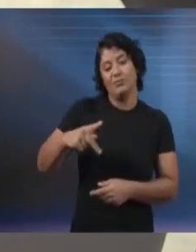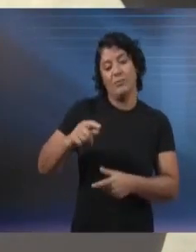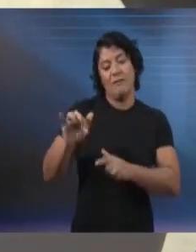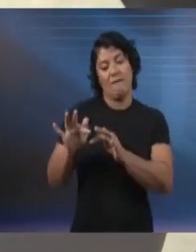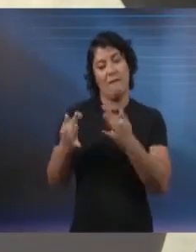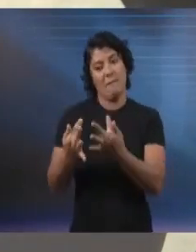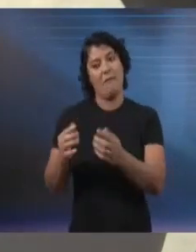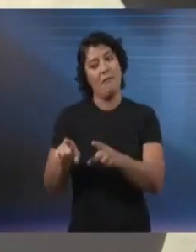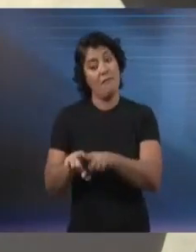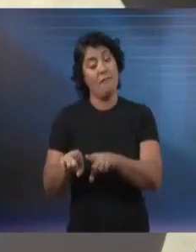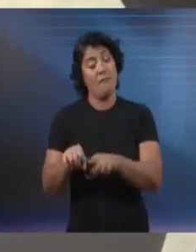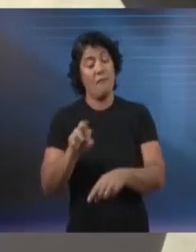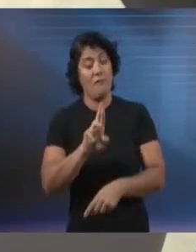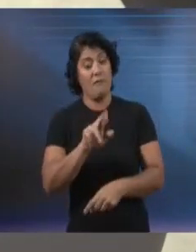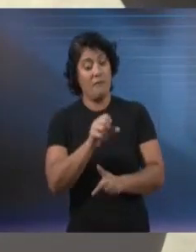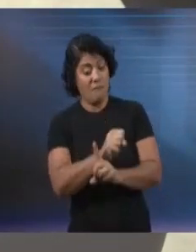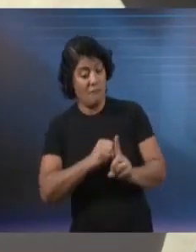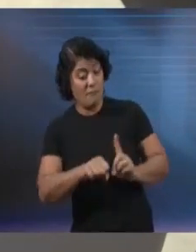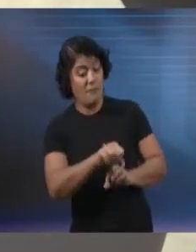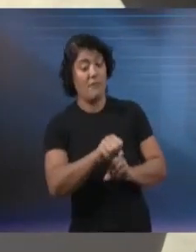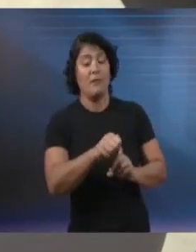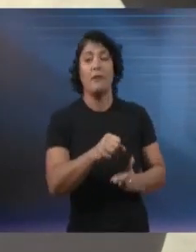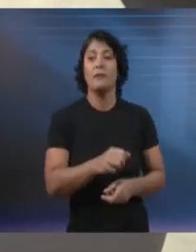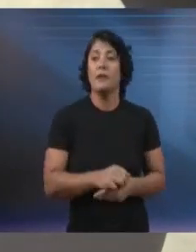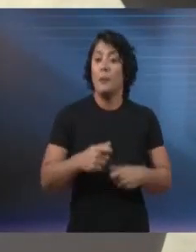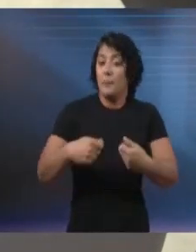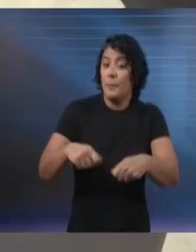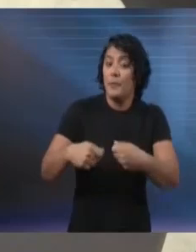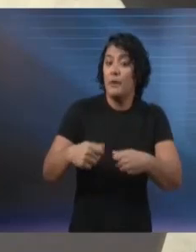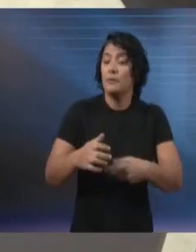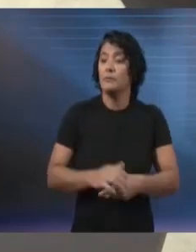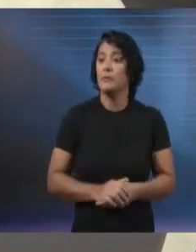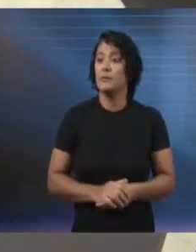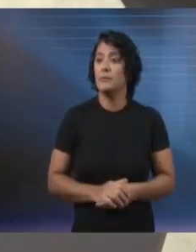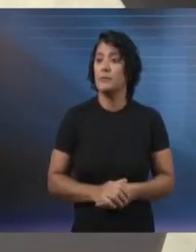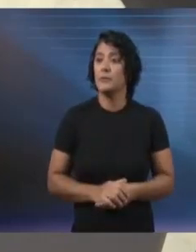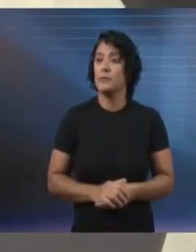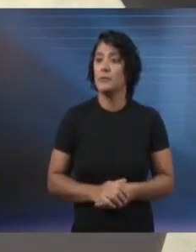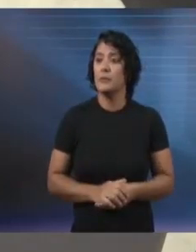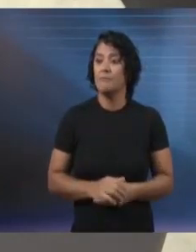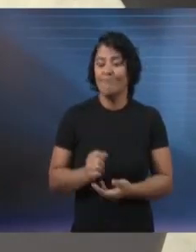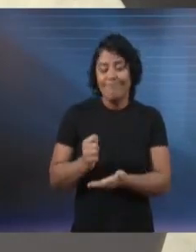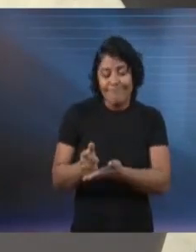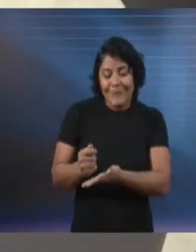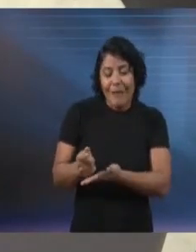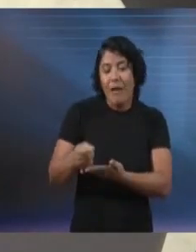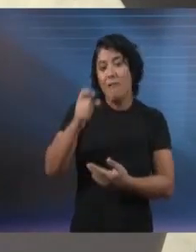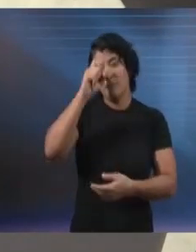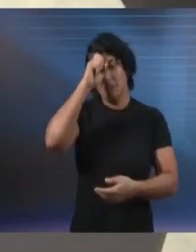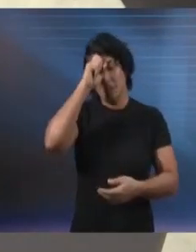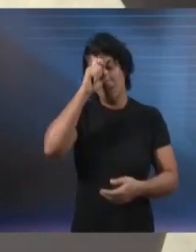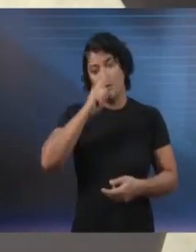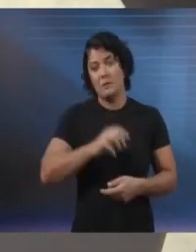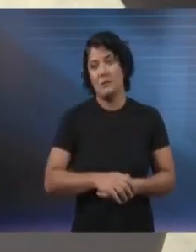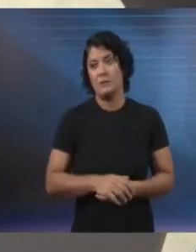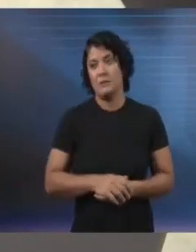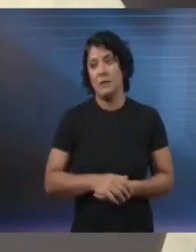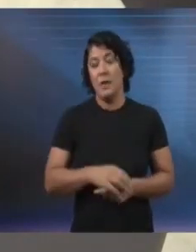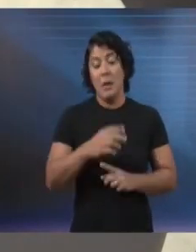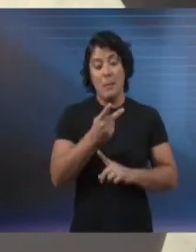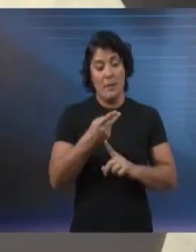também, para o Estado, a sociedade, que precisa fazer frente às despesas hospitalares, à